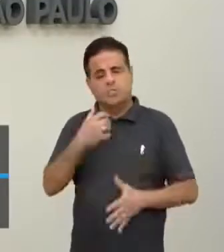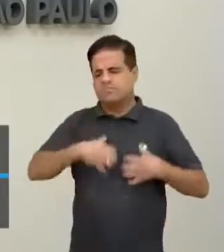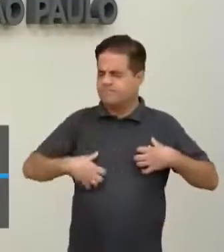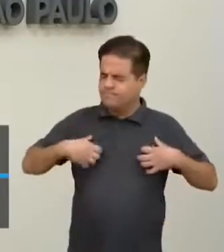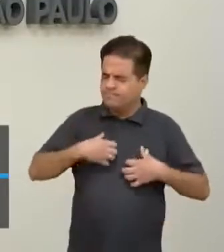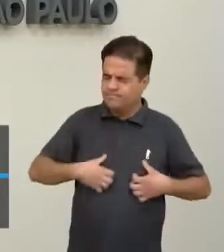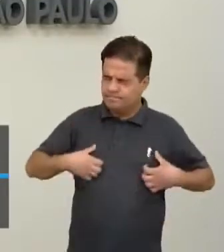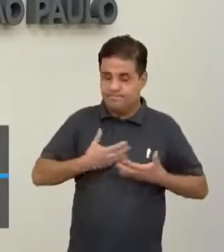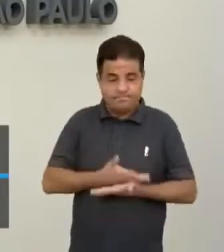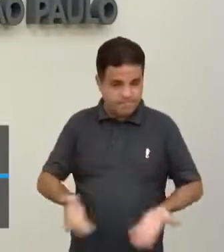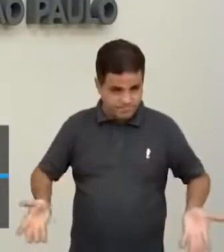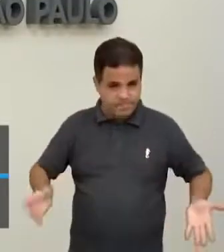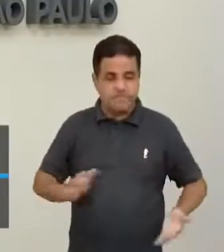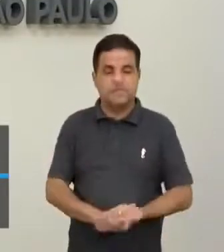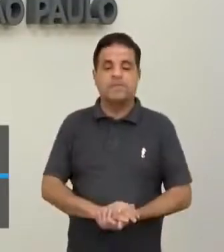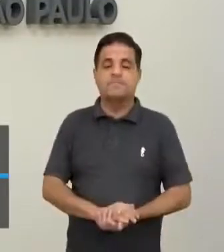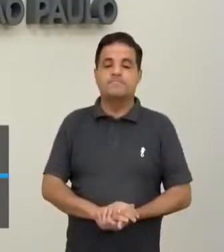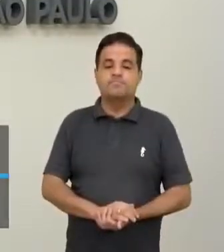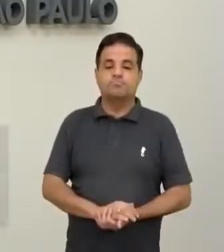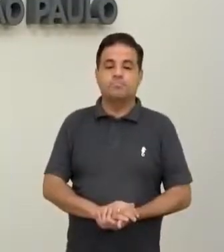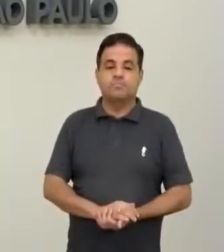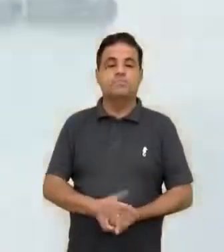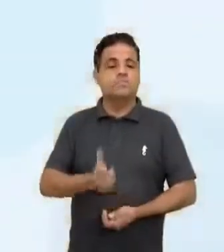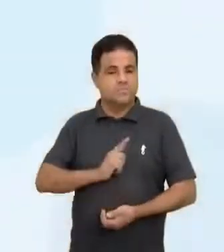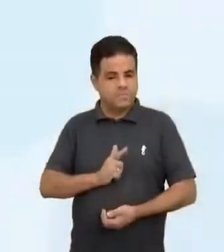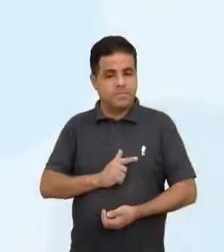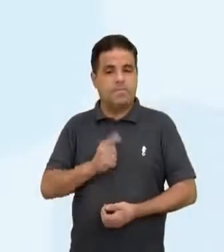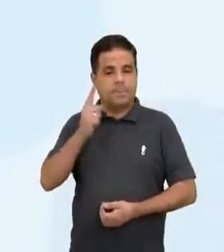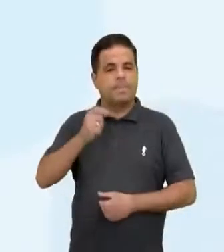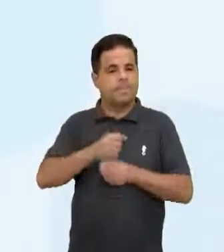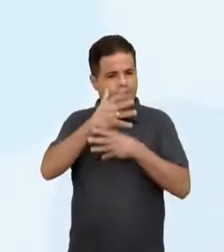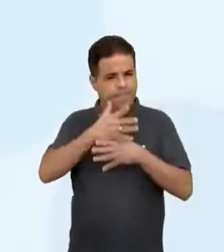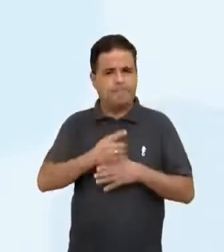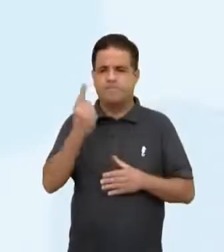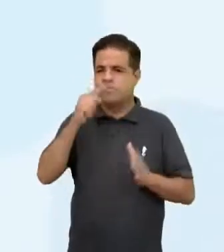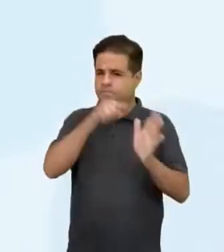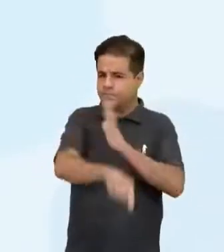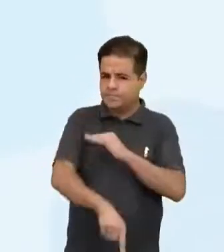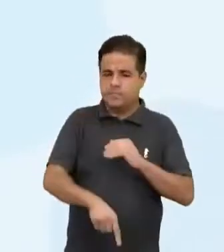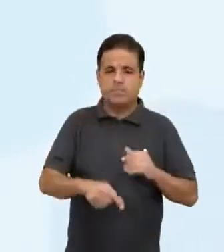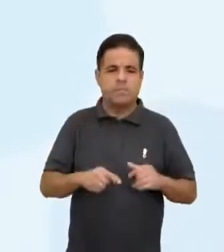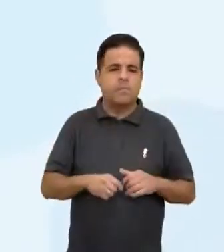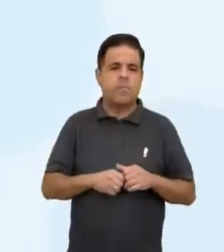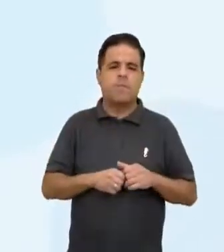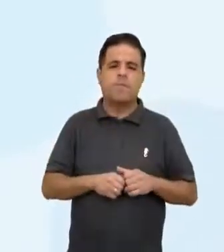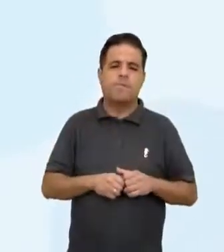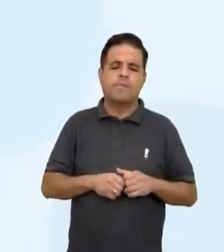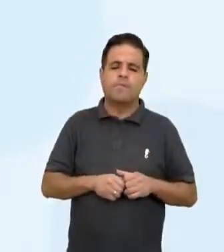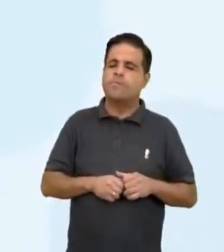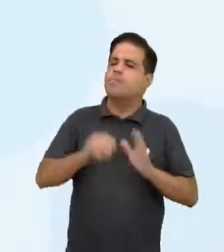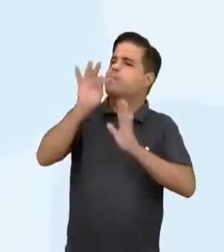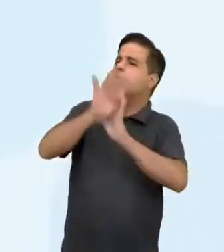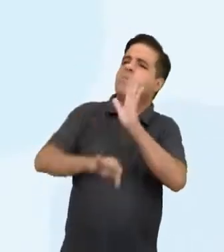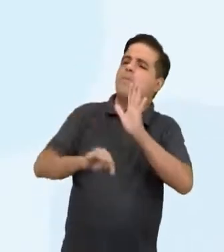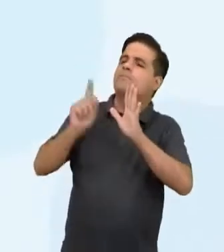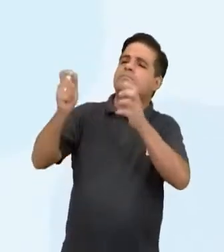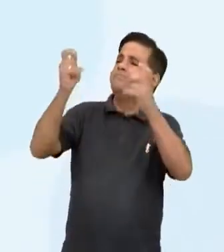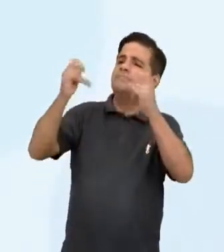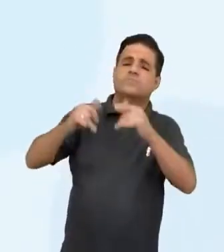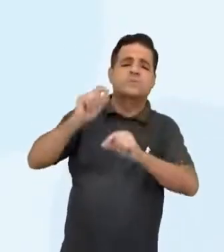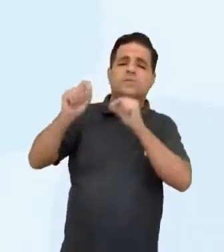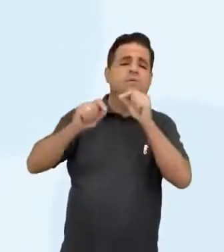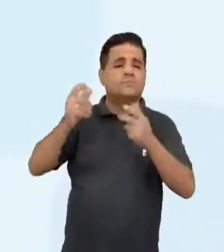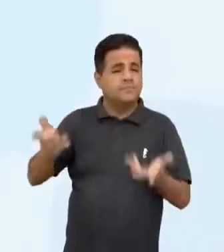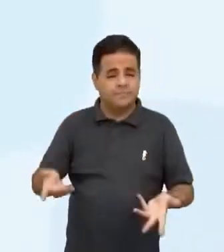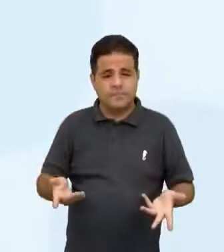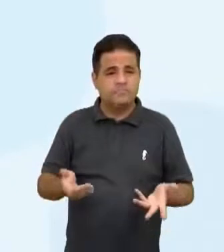controvérsia. Vamos ver então aqui, ó, tem um chat de atividade para vocês. A primeira perguntinha é: do que se trata o texto?